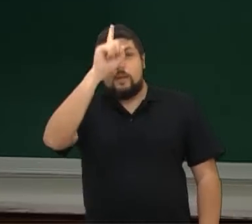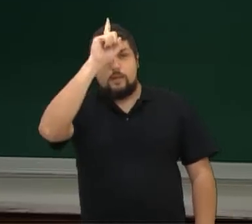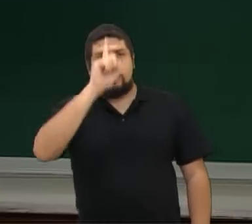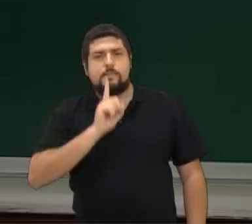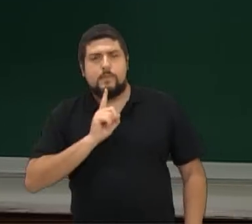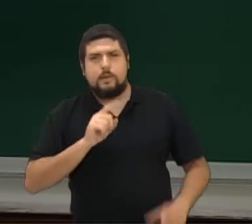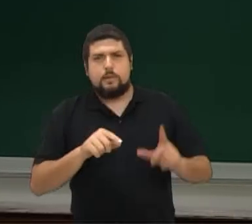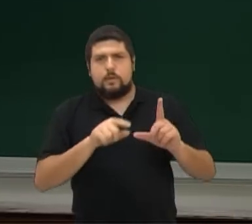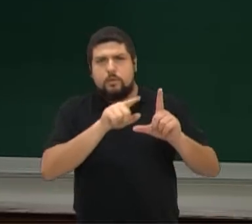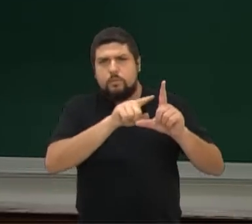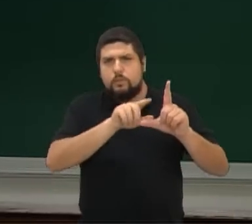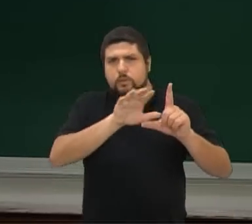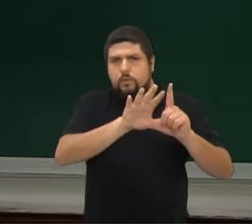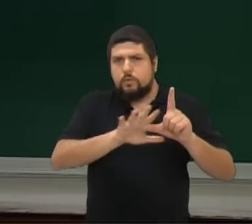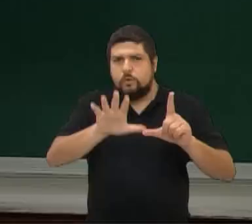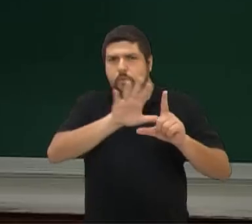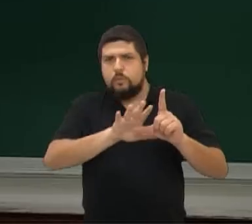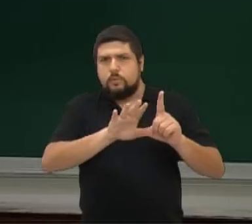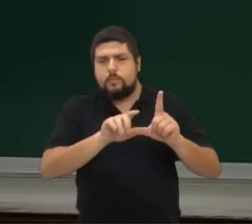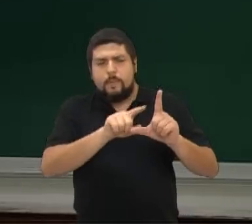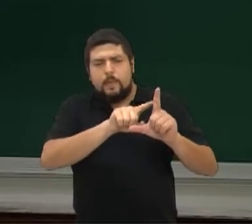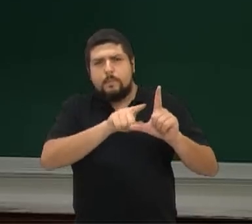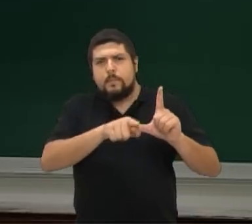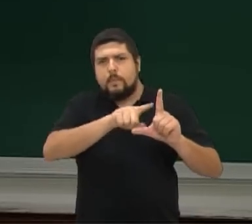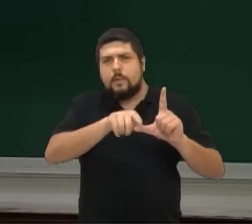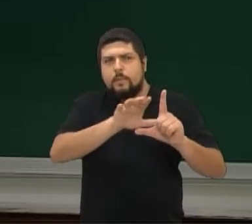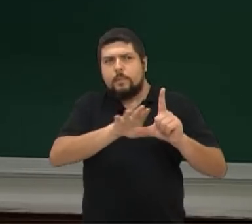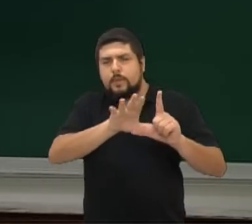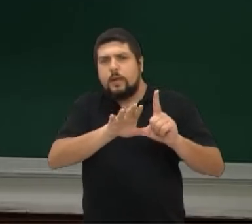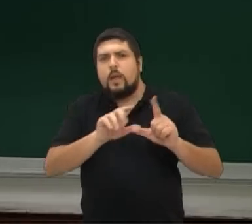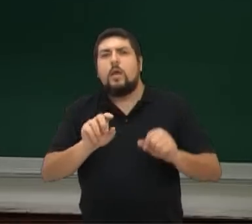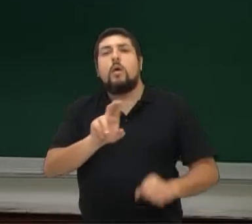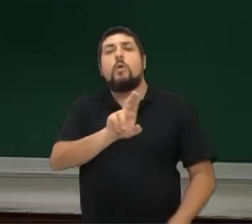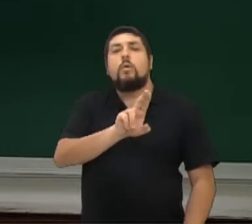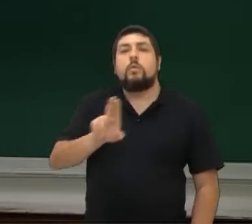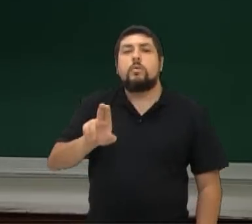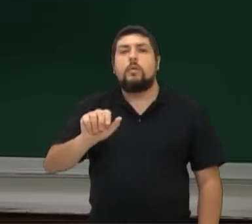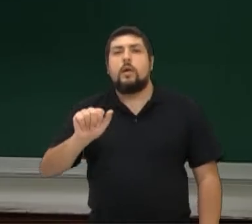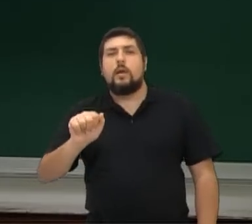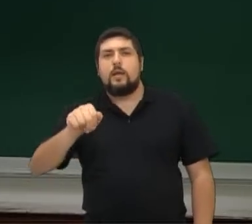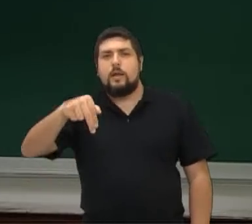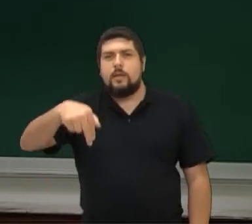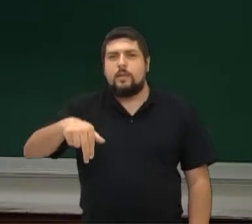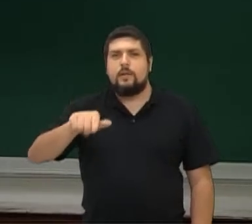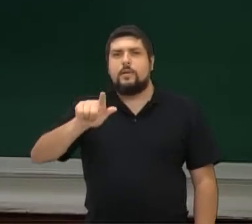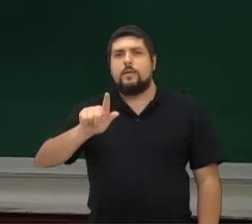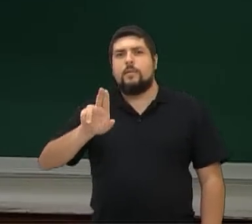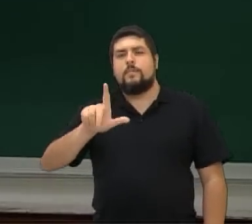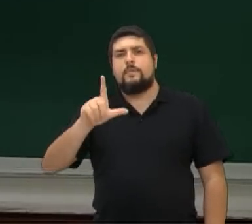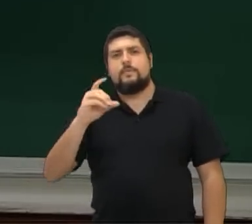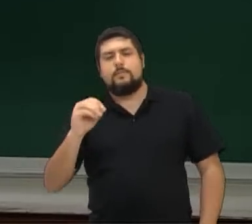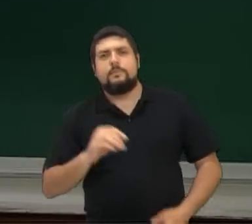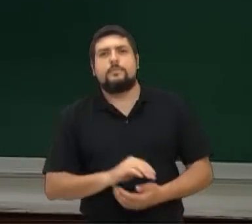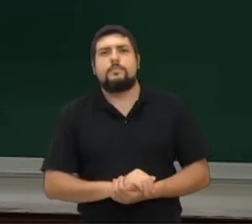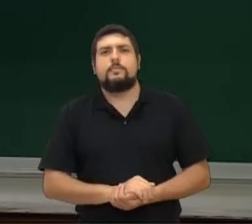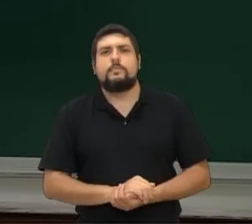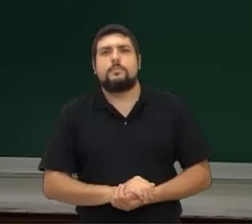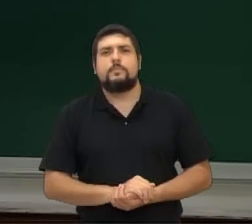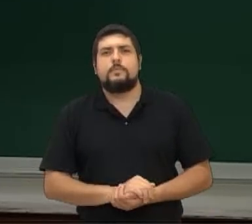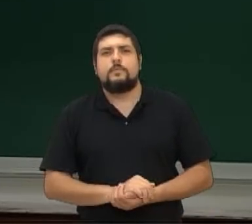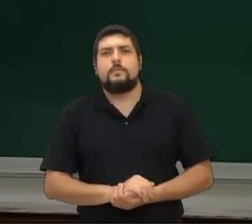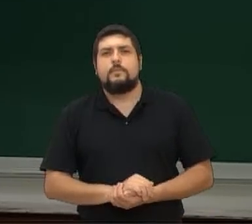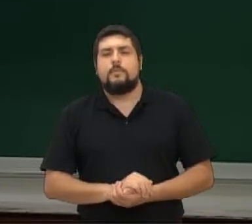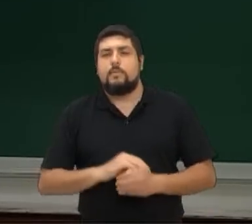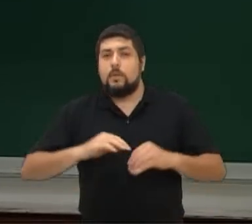um vértice em comum? Esse espaço em amarelo, nós chamamos de ângulo. Então, na aula passada, nós